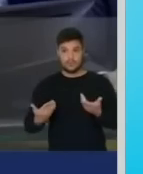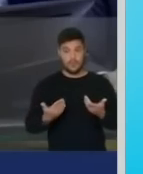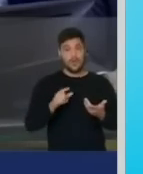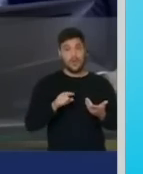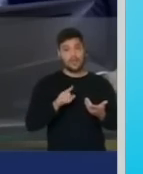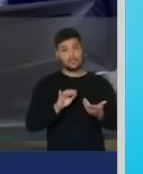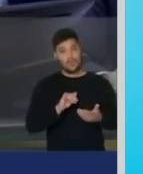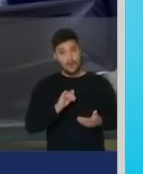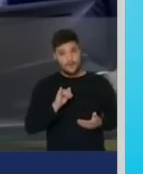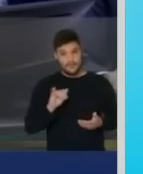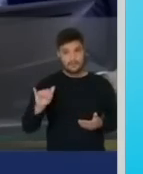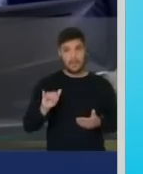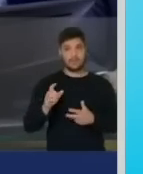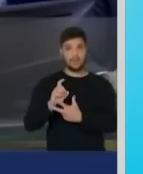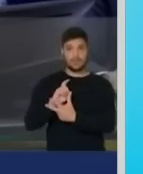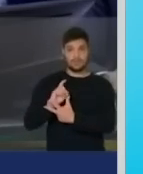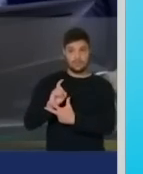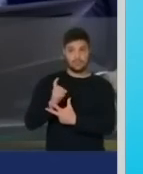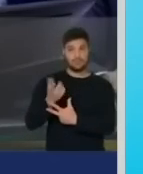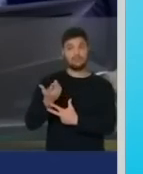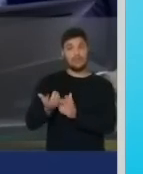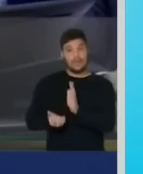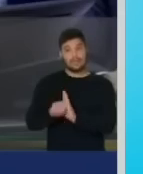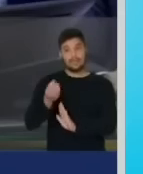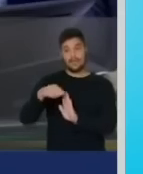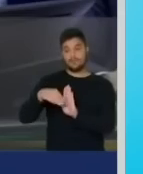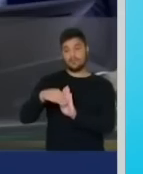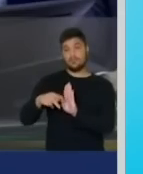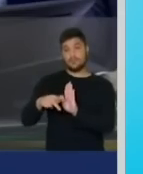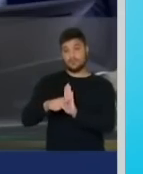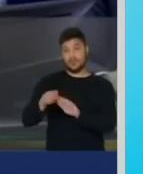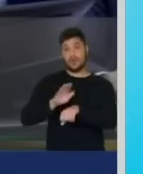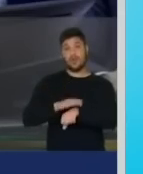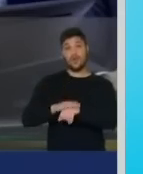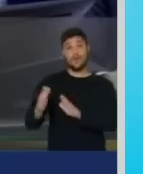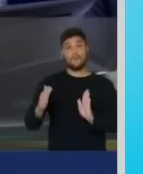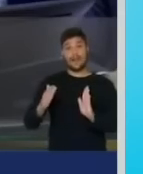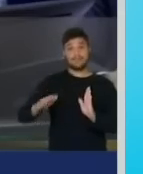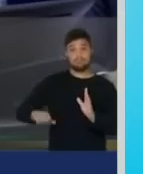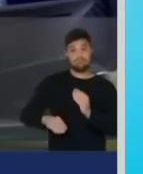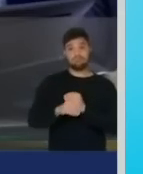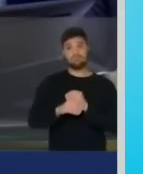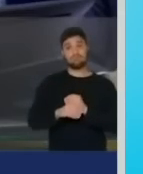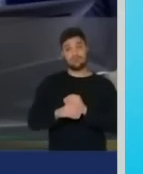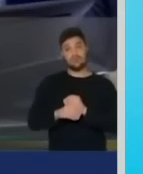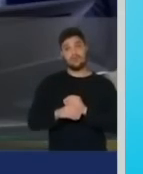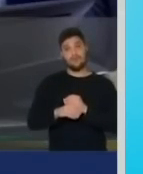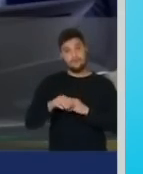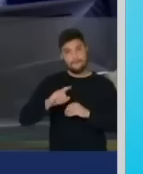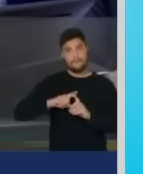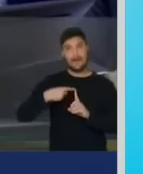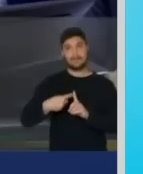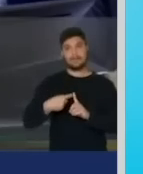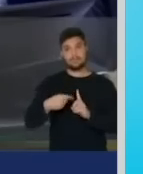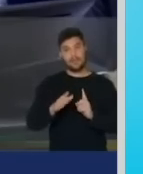interesse do governo E por que que eu digo tem uma importância a mais essa eleição do Senado essa dinâmica do Senado do que na própria câmara e na Câmara